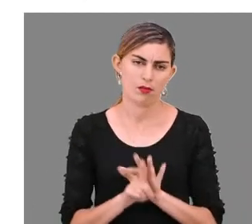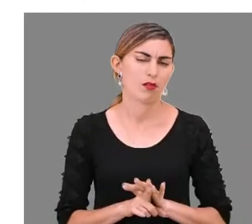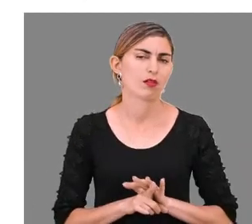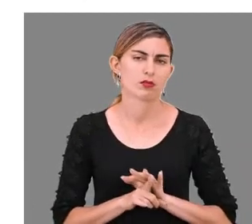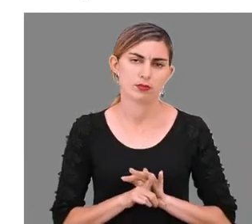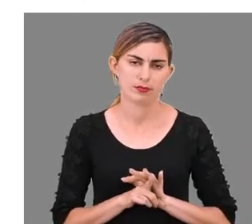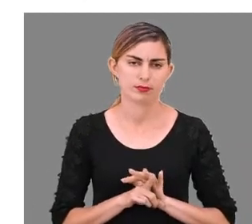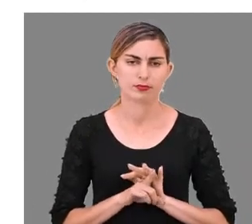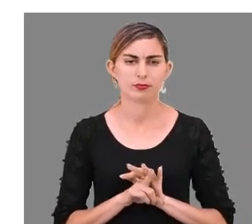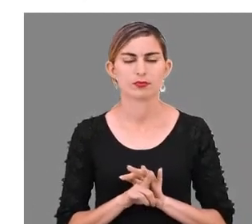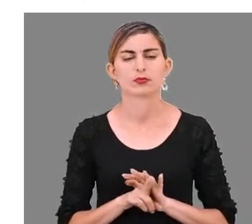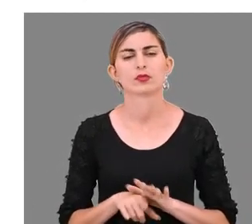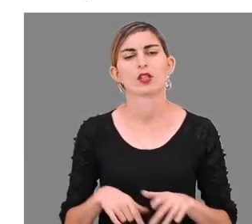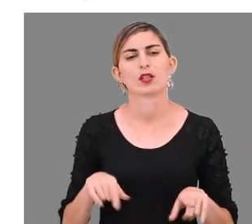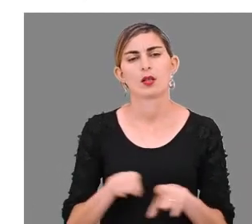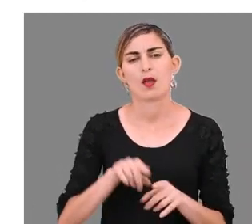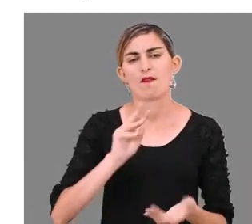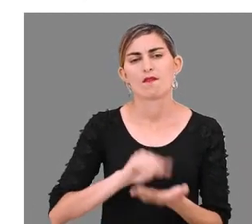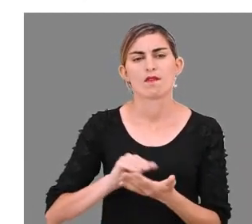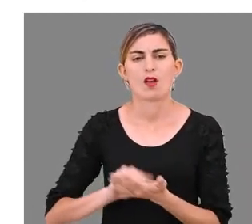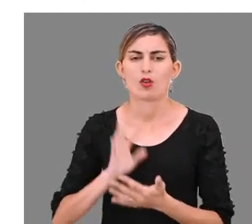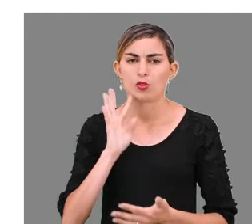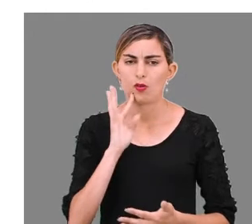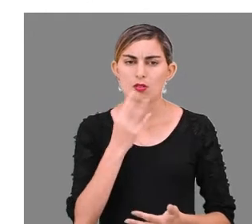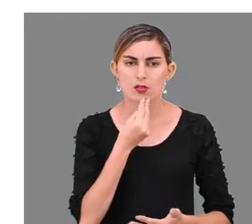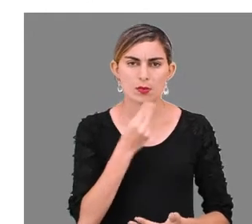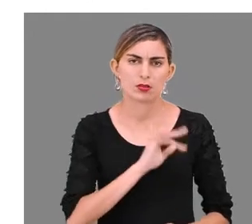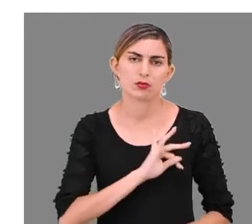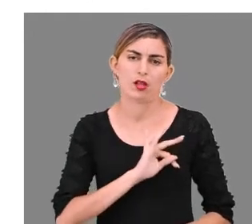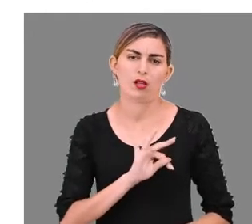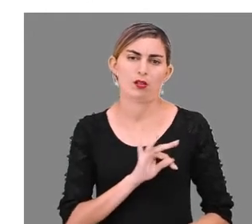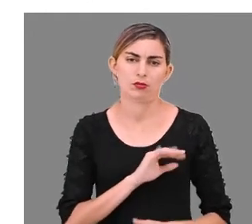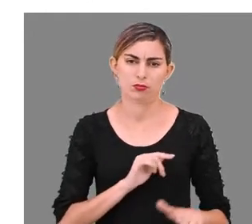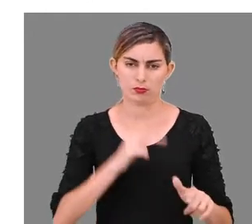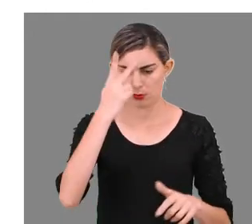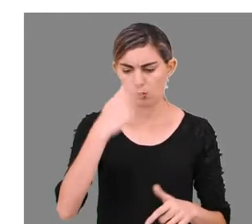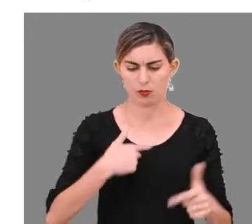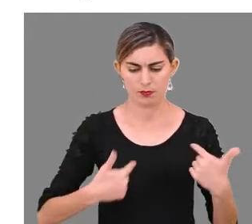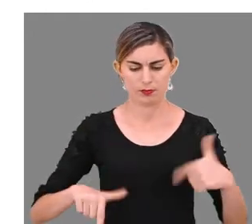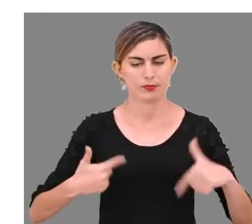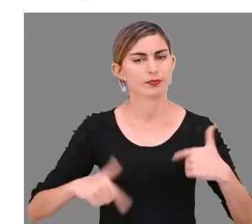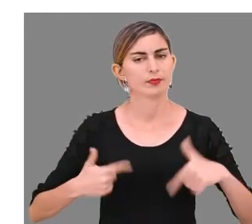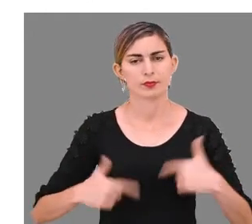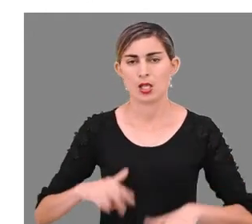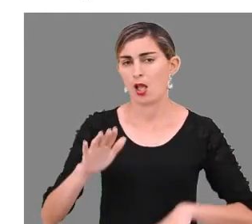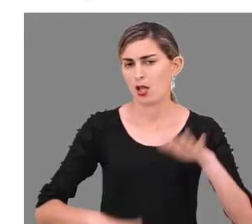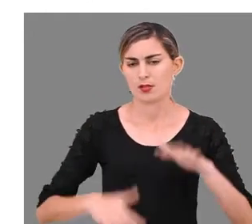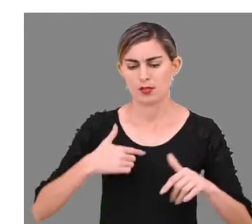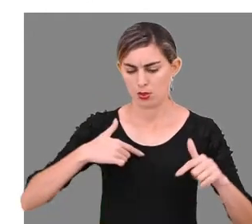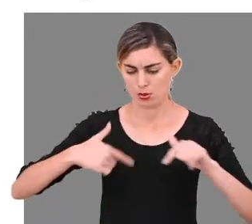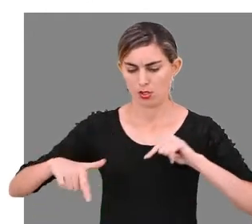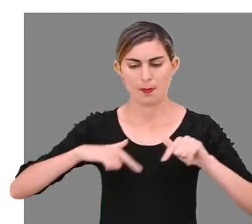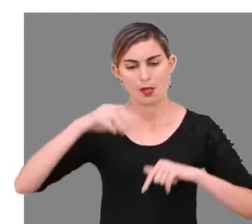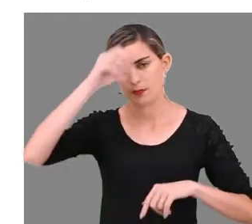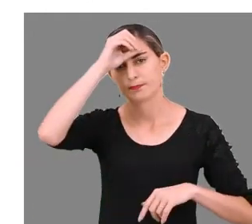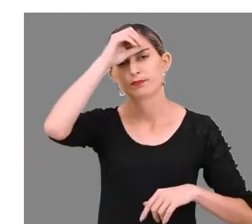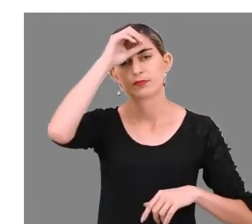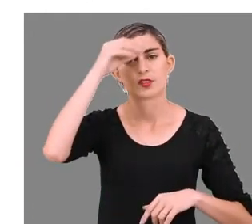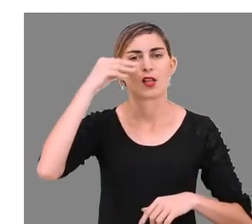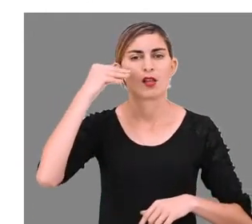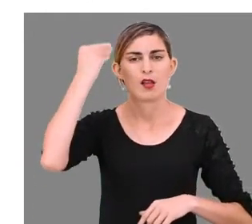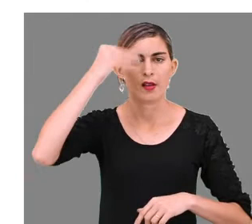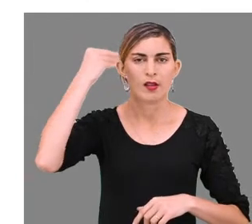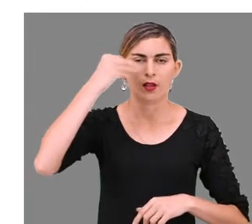as questões trabalhistas. A falta de conhecimento técnico pelo trabalhador, ou seja, às vezes o trabalhador ele não